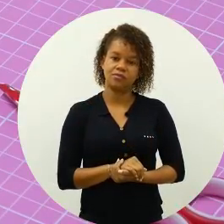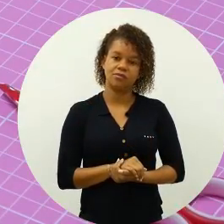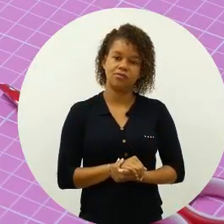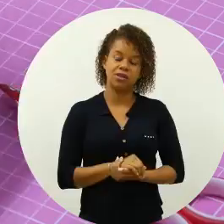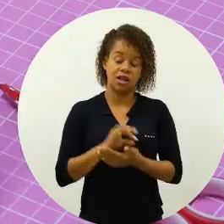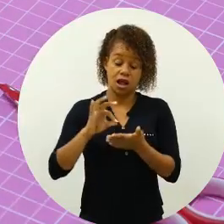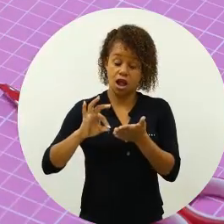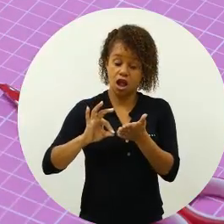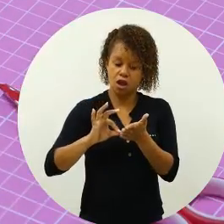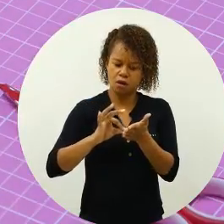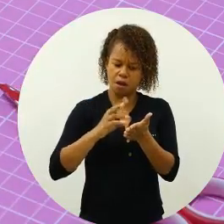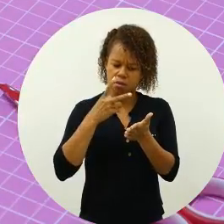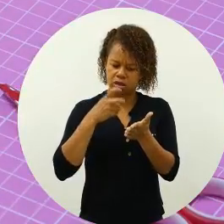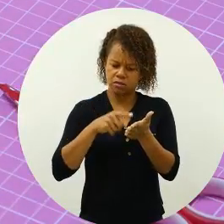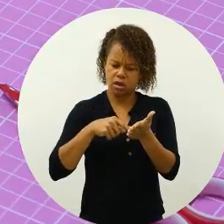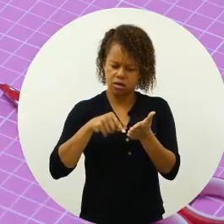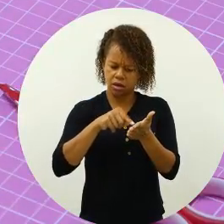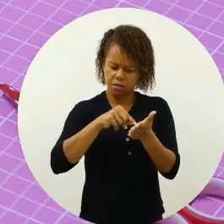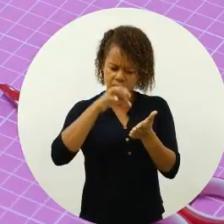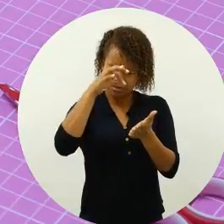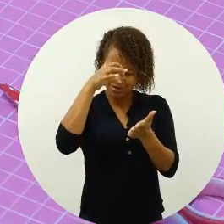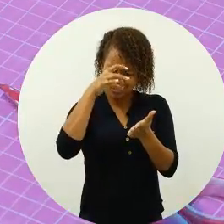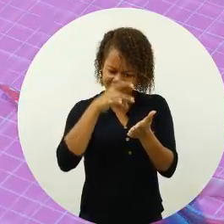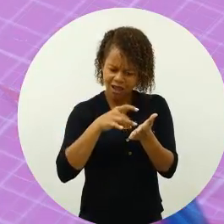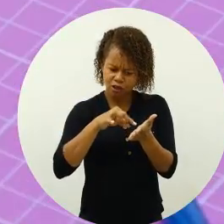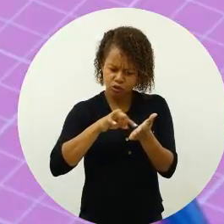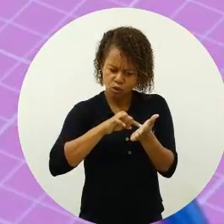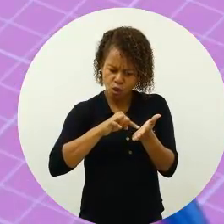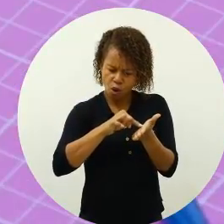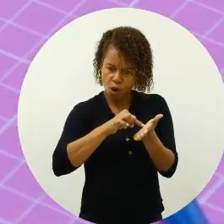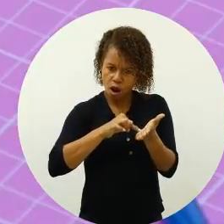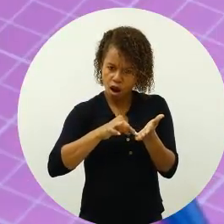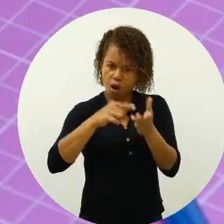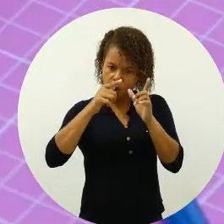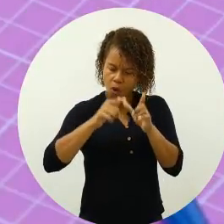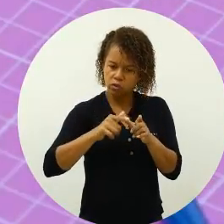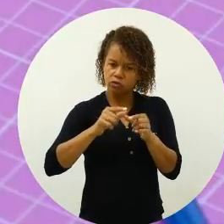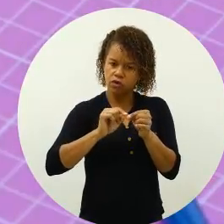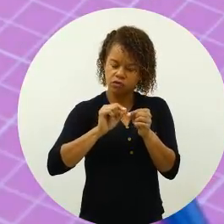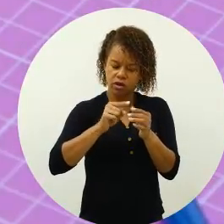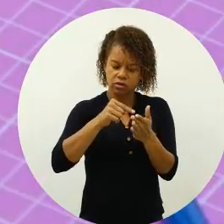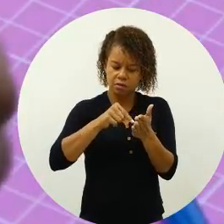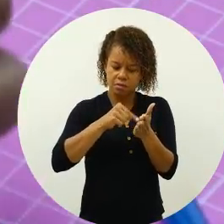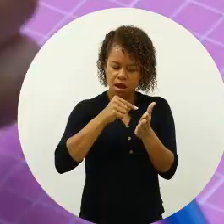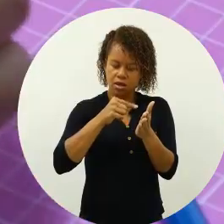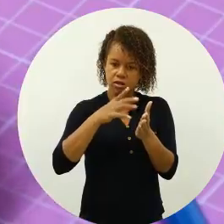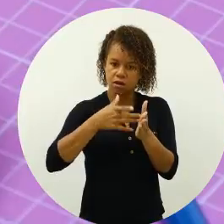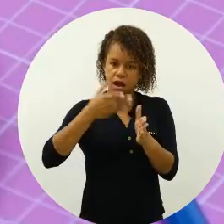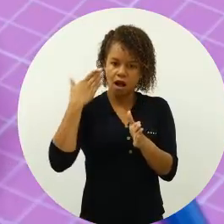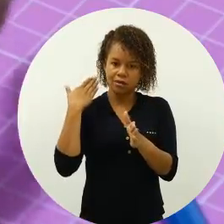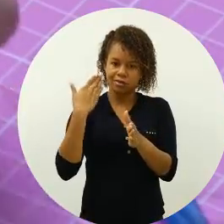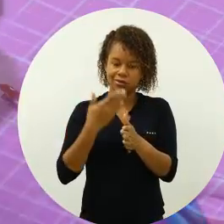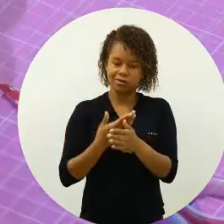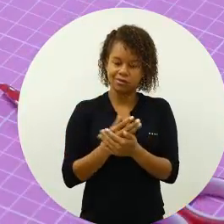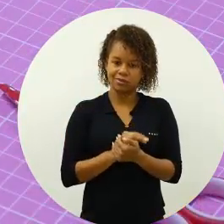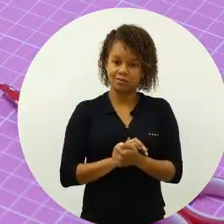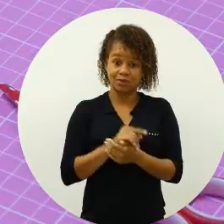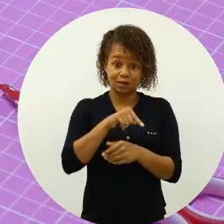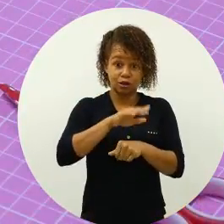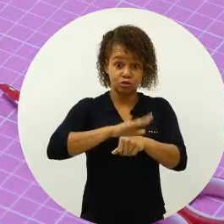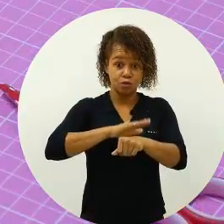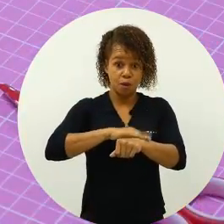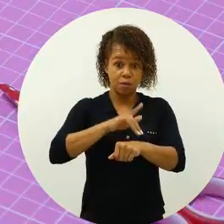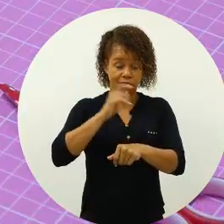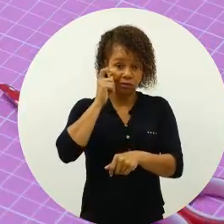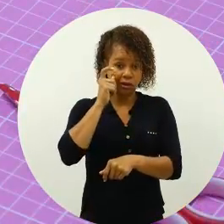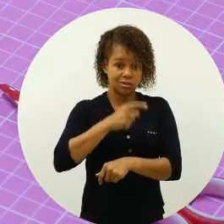e a agulha, percebo que ela está passando exatamente no local onde foi feita a marcação com a serra. Neste momento